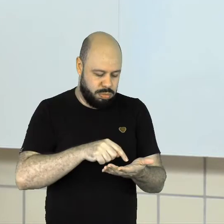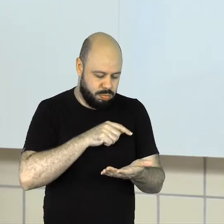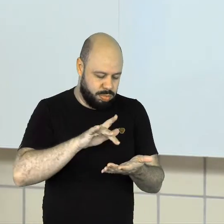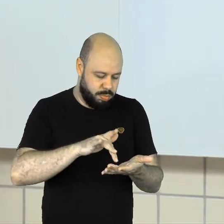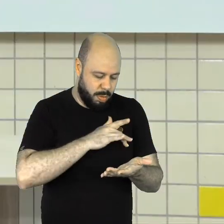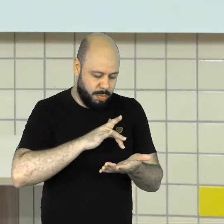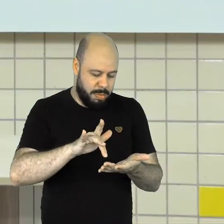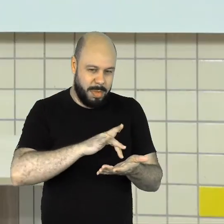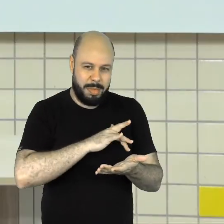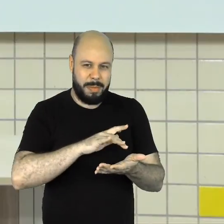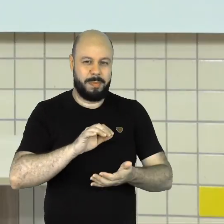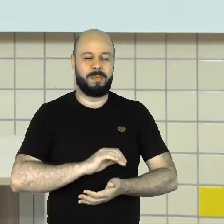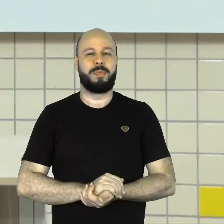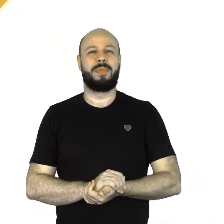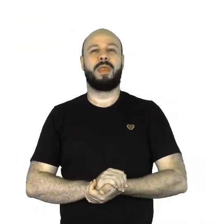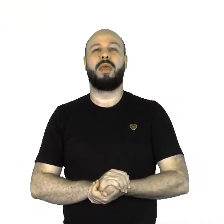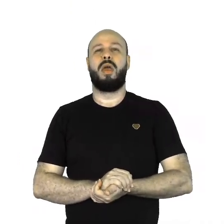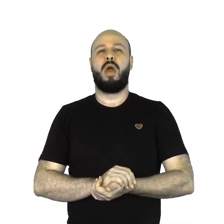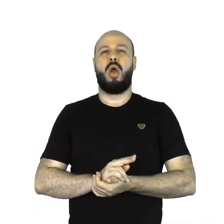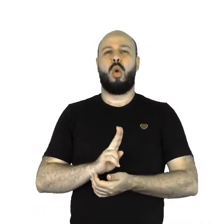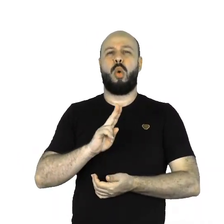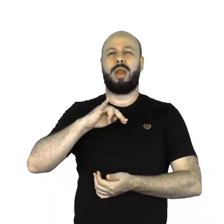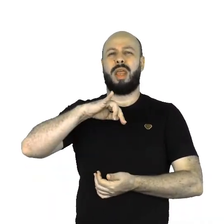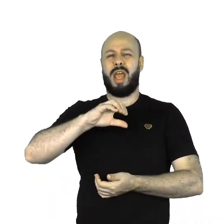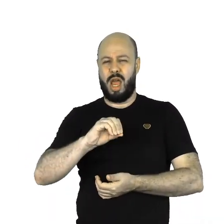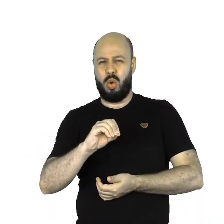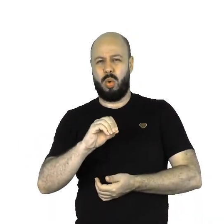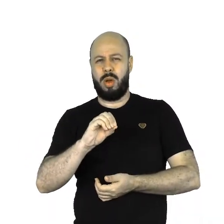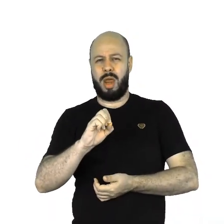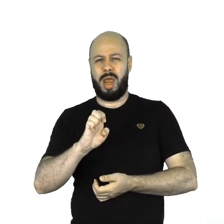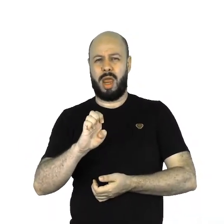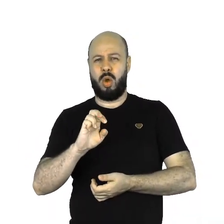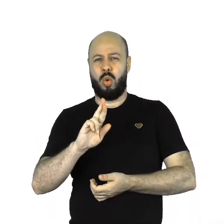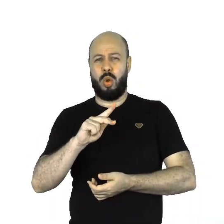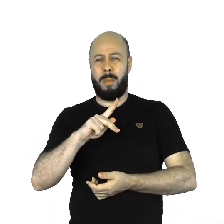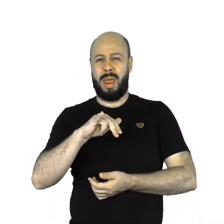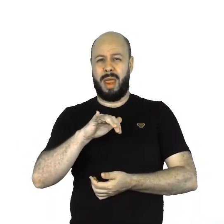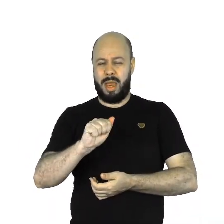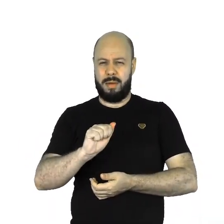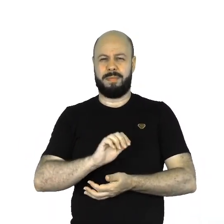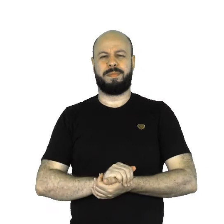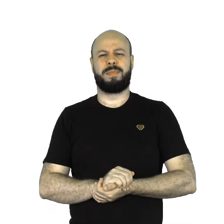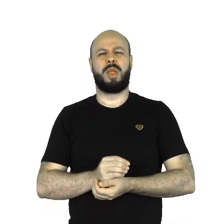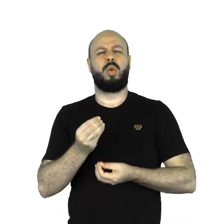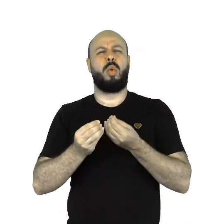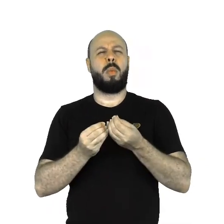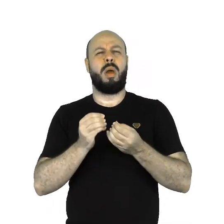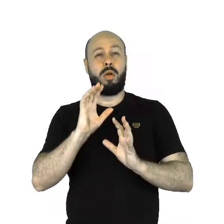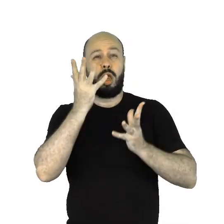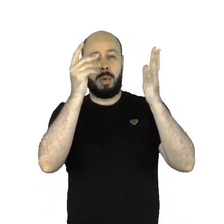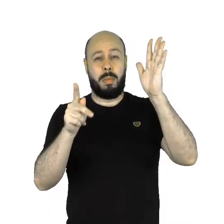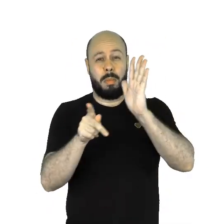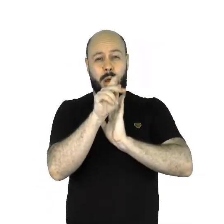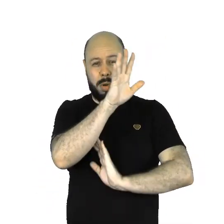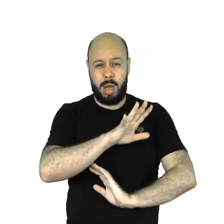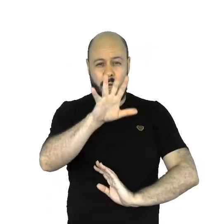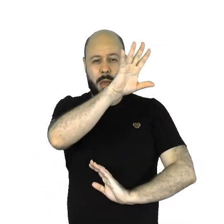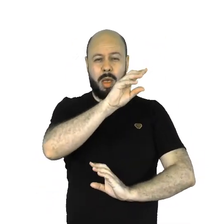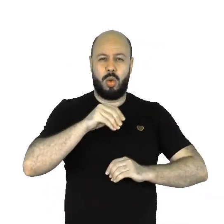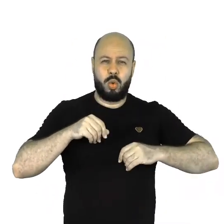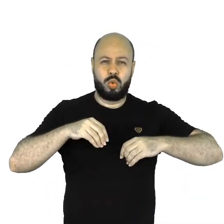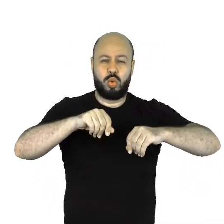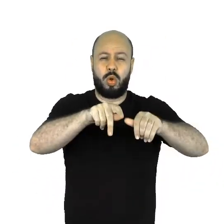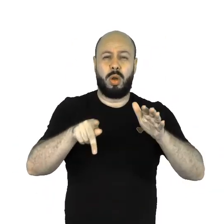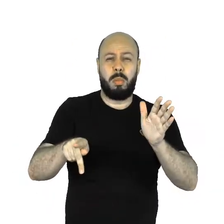lá então? União Europeia, tá? Devido ao seu clima, a fertilidade dos seus solos e